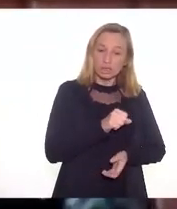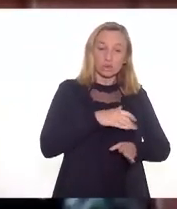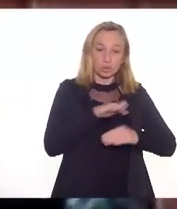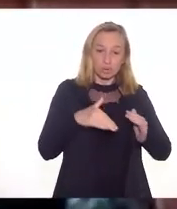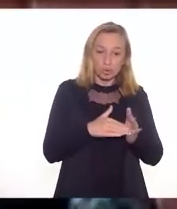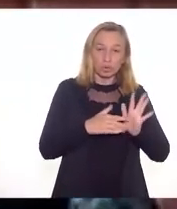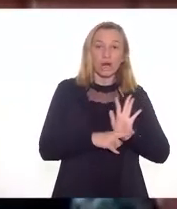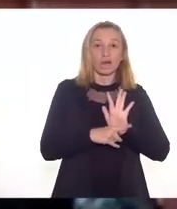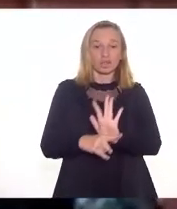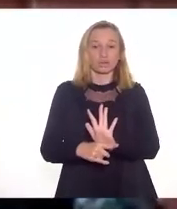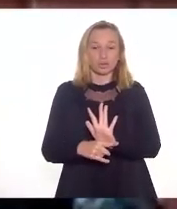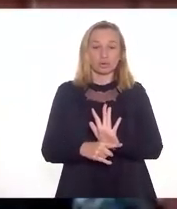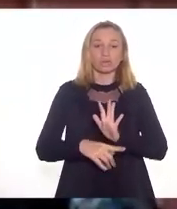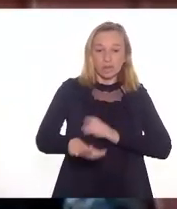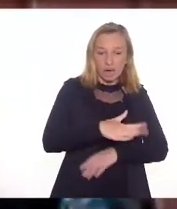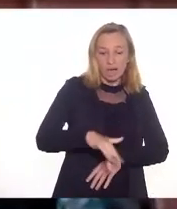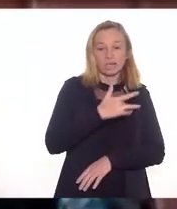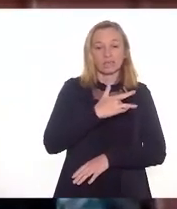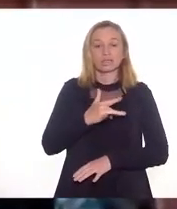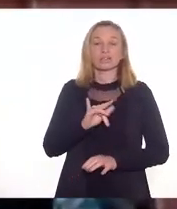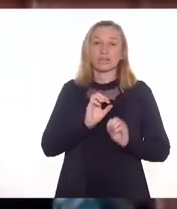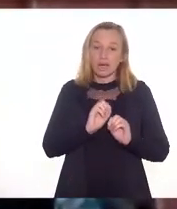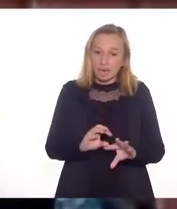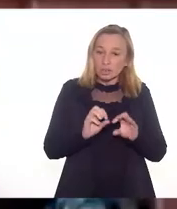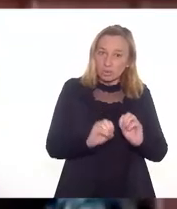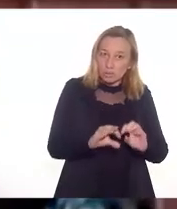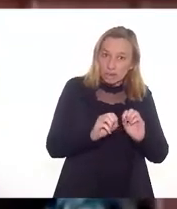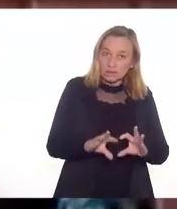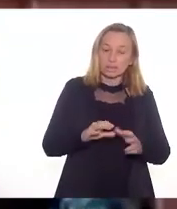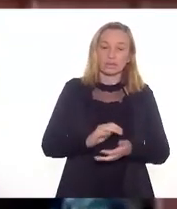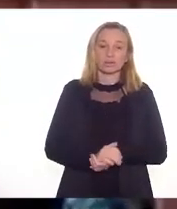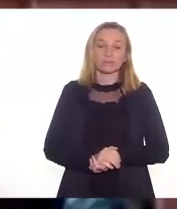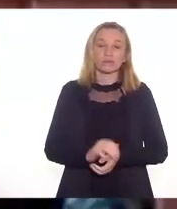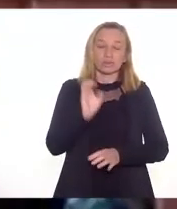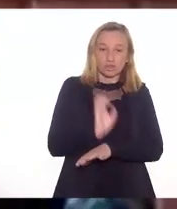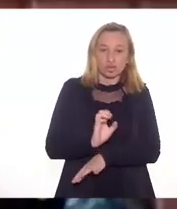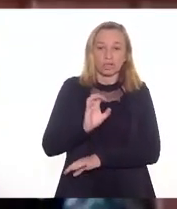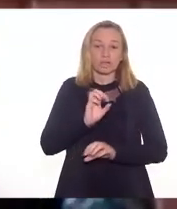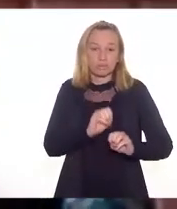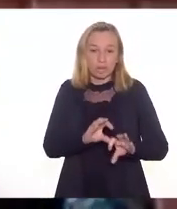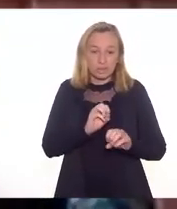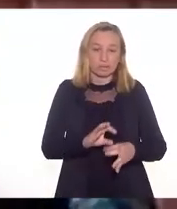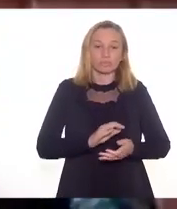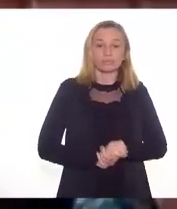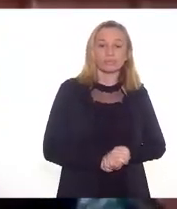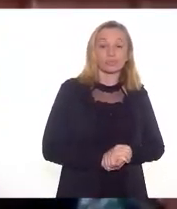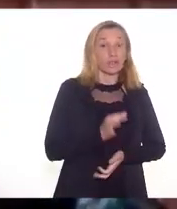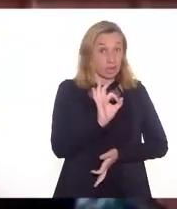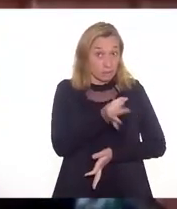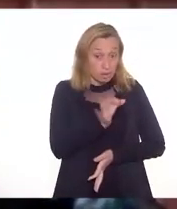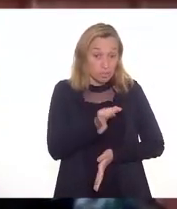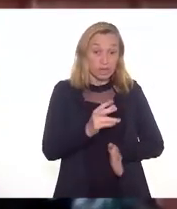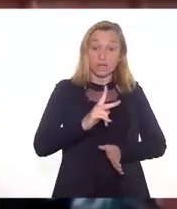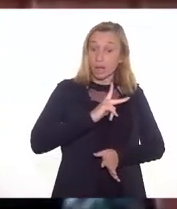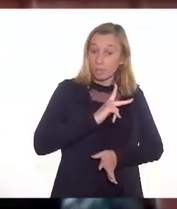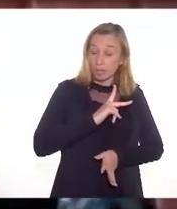âmbito da educação, da Secretaria de Educação, de Estado de Educação. Obviamente, a